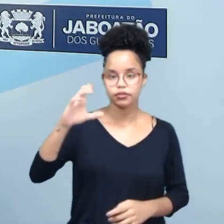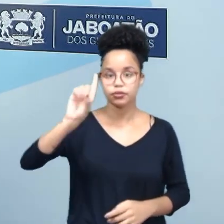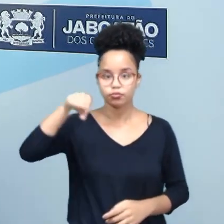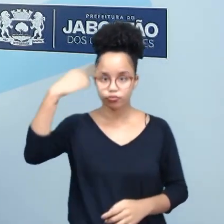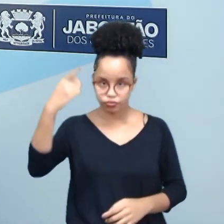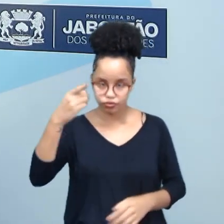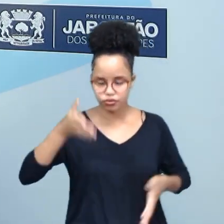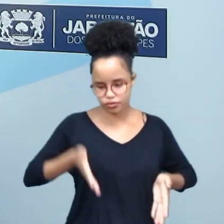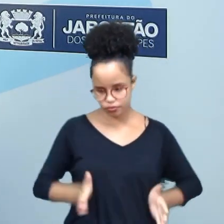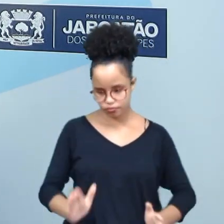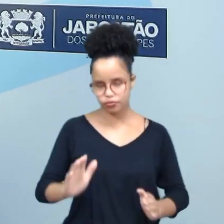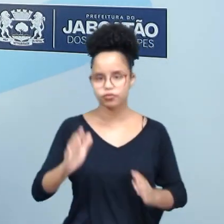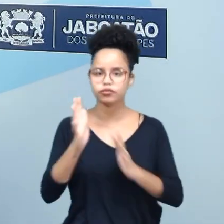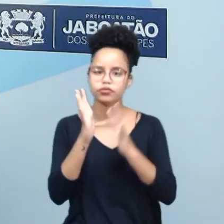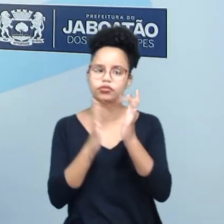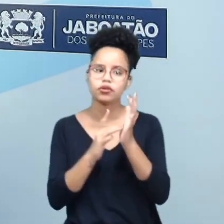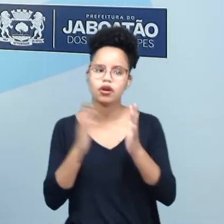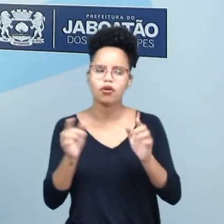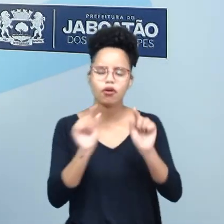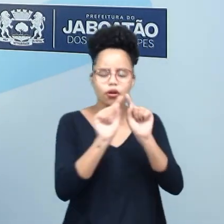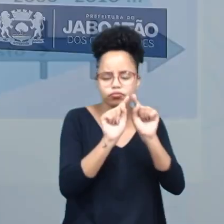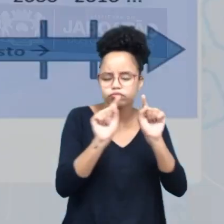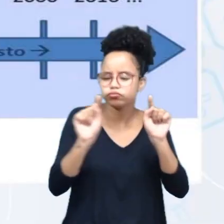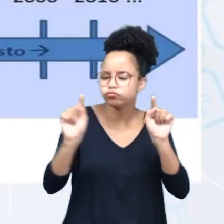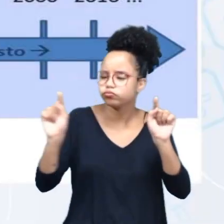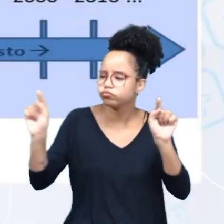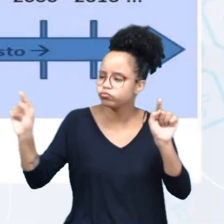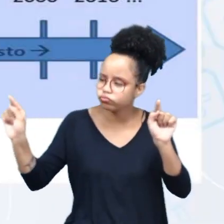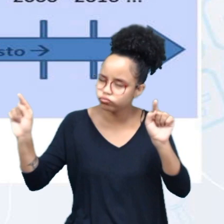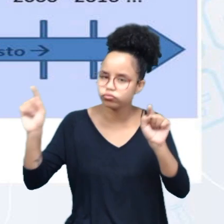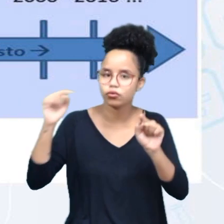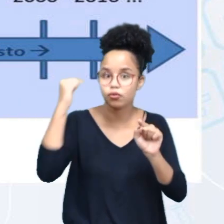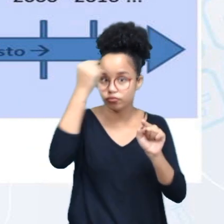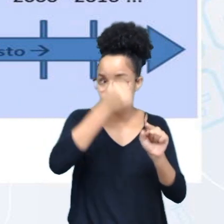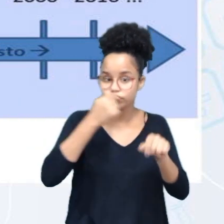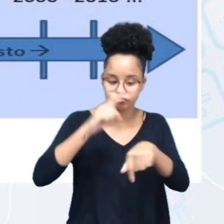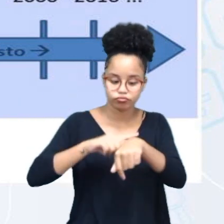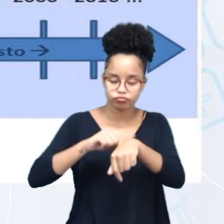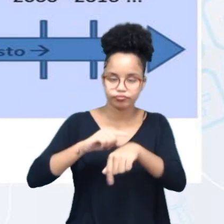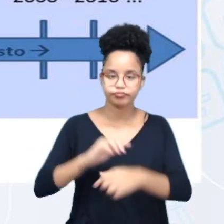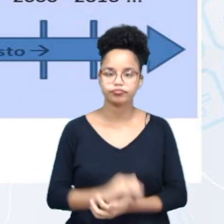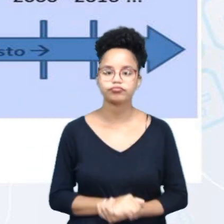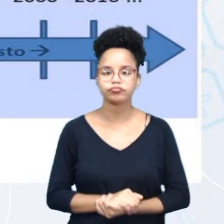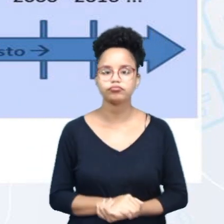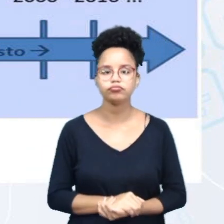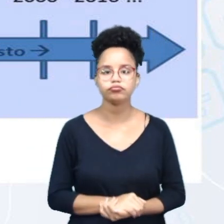Vamos agora falar um pouquinho da linha do tempo. A linha do tempo